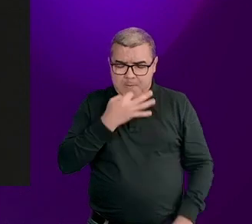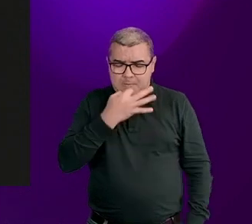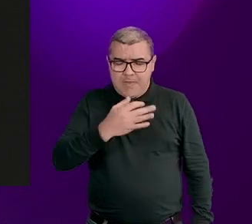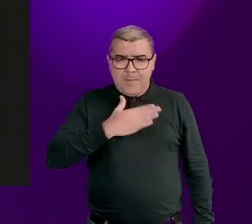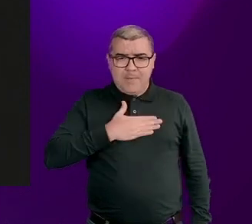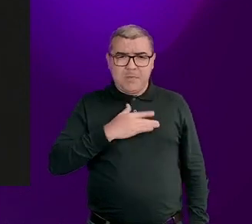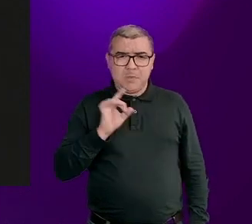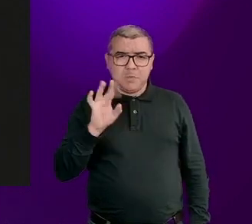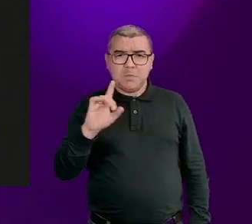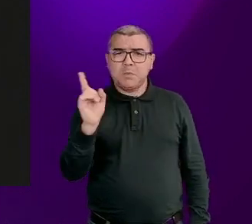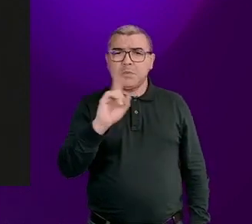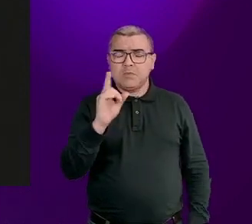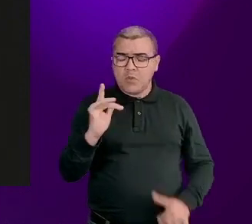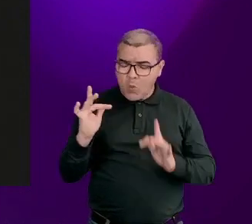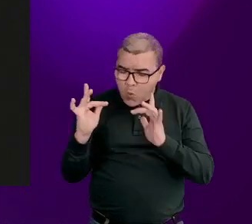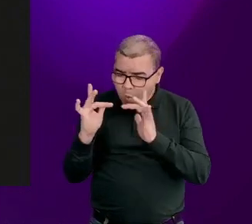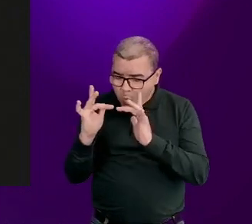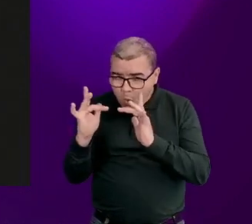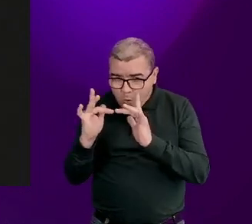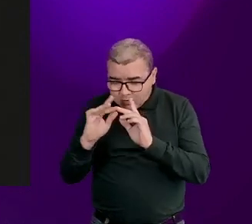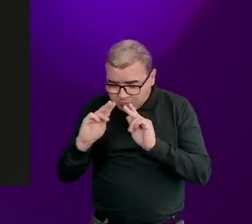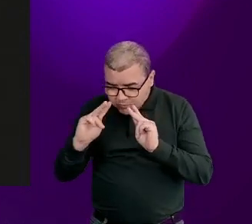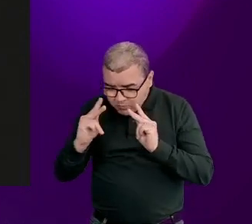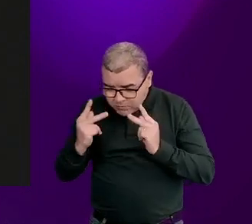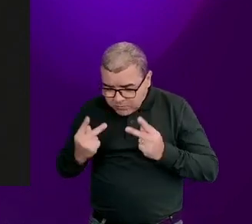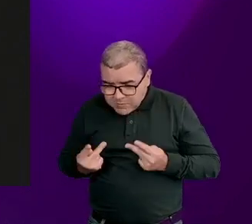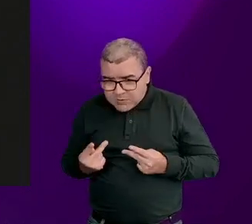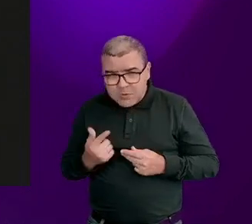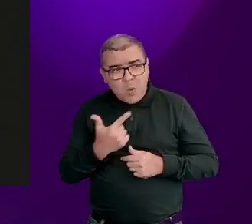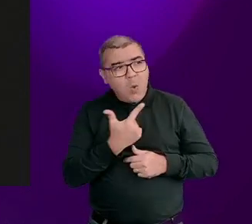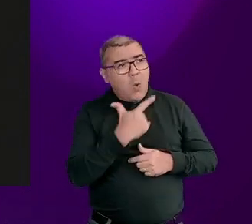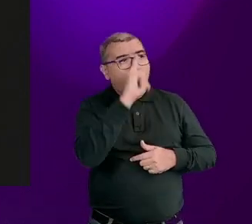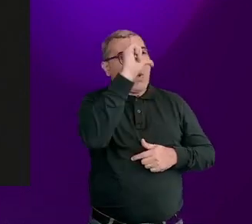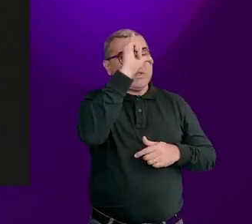de que o contato humano dificilmente vai poder ser